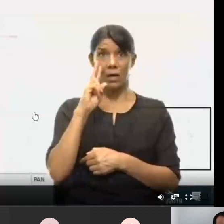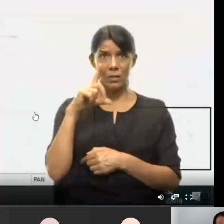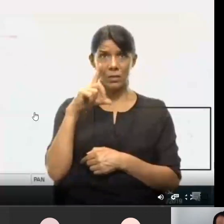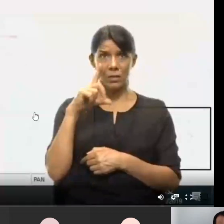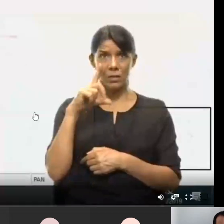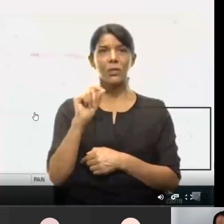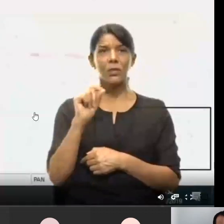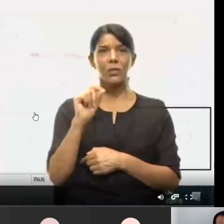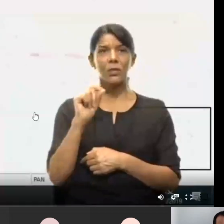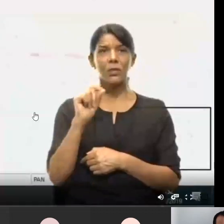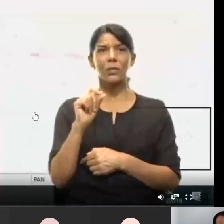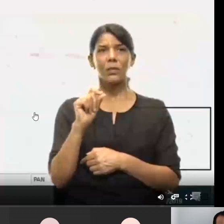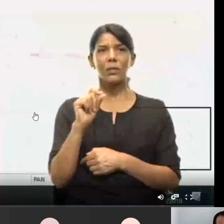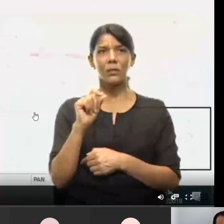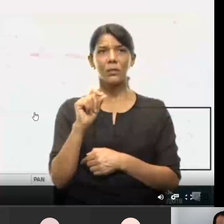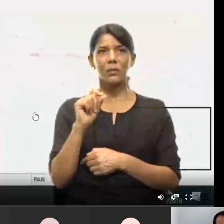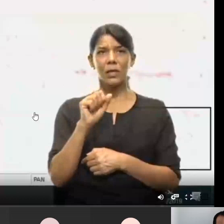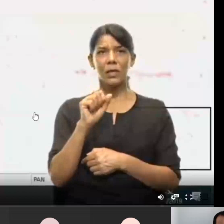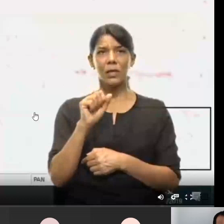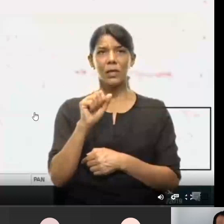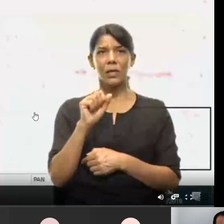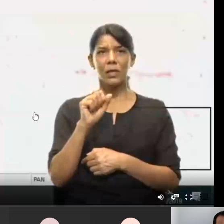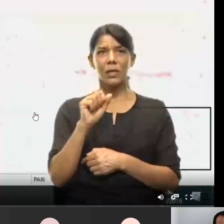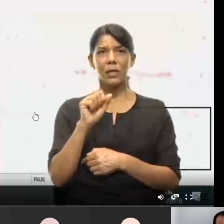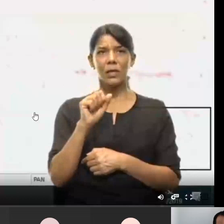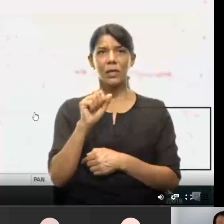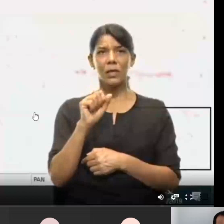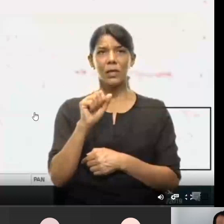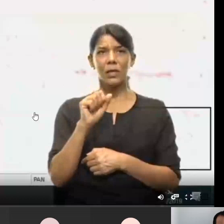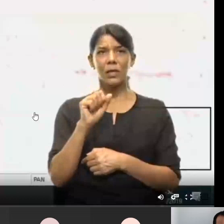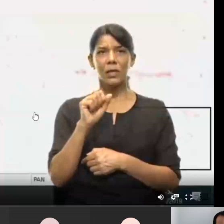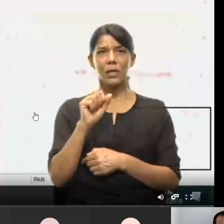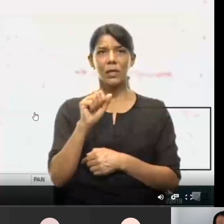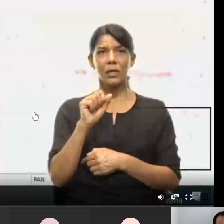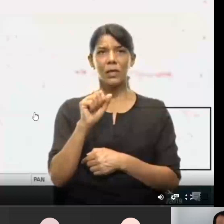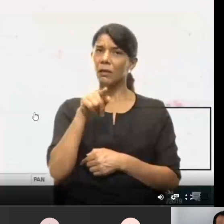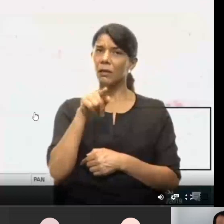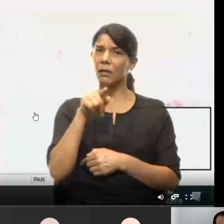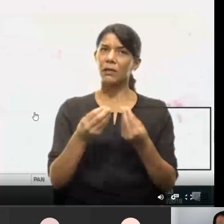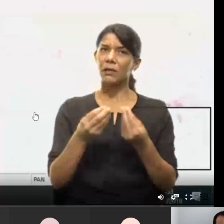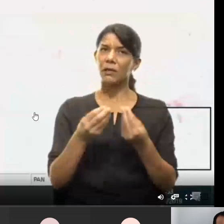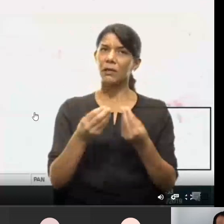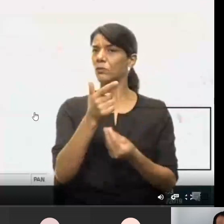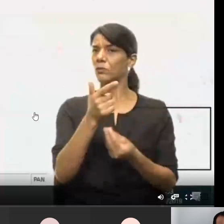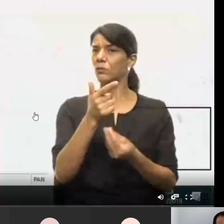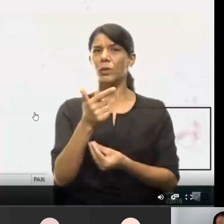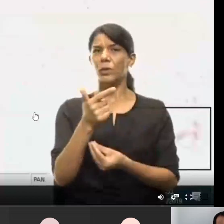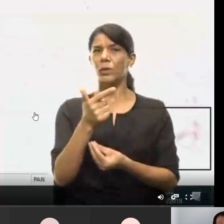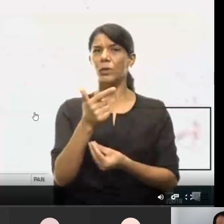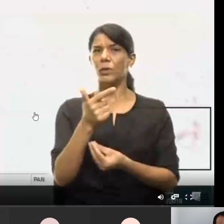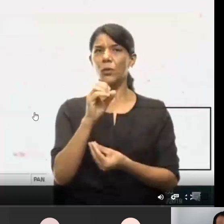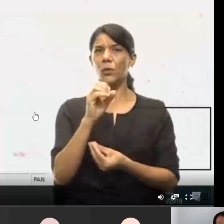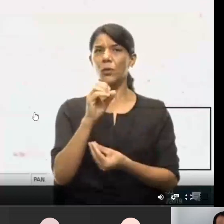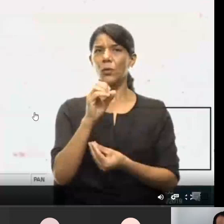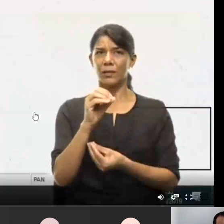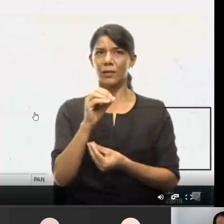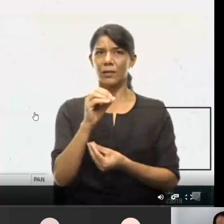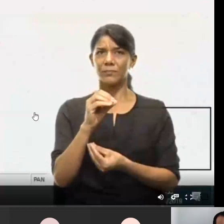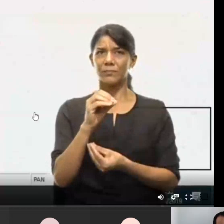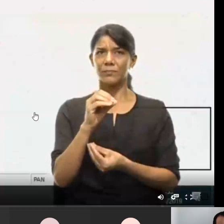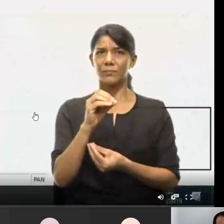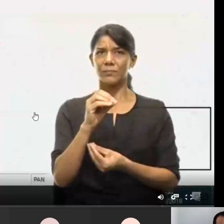os adipócitos possuem lipídios intracelulares e esses não são corados pela